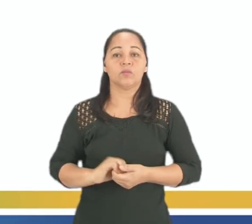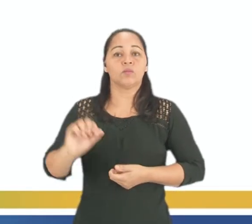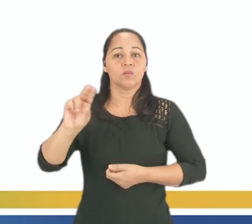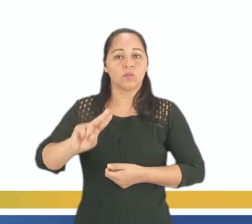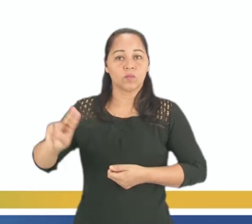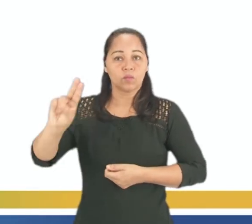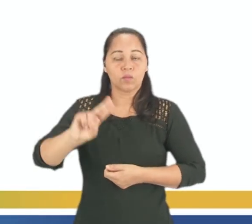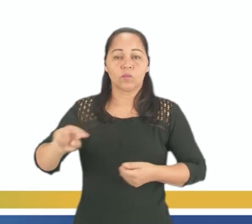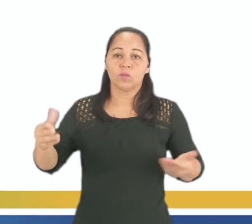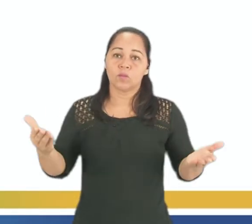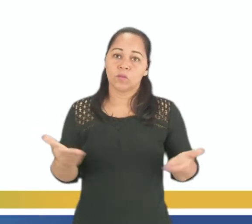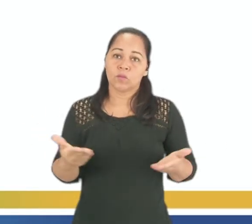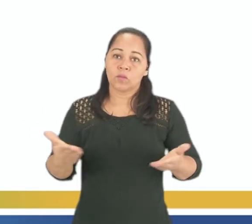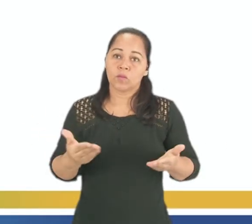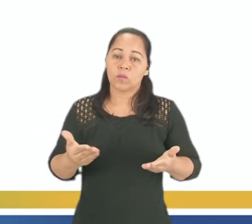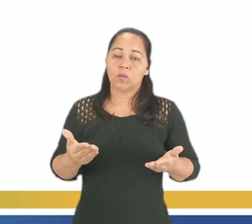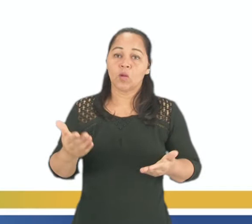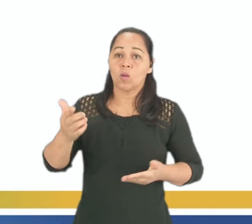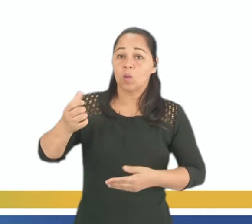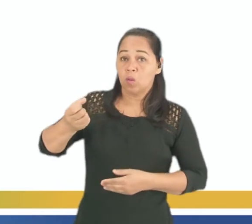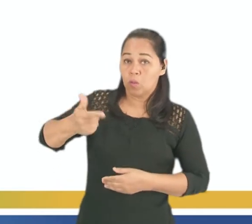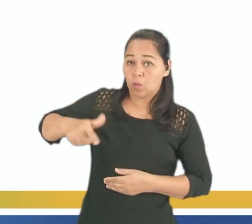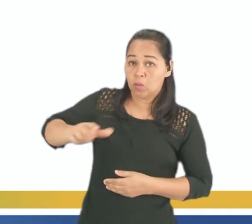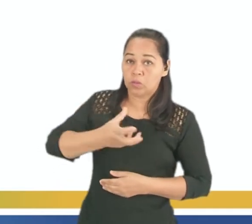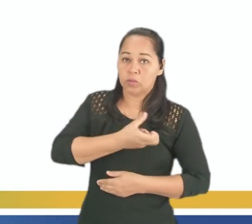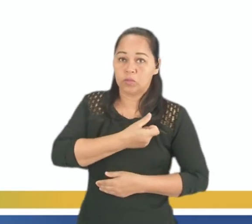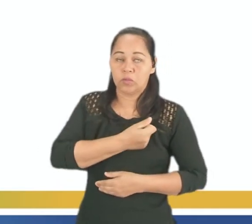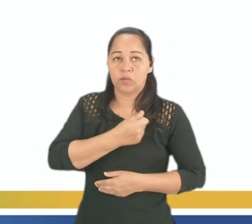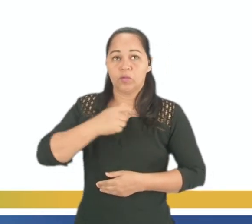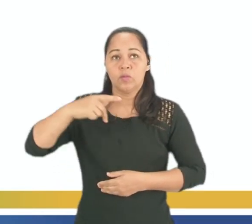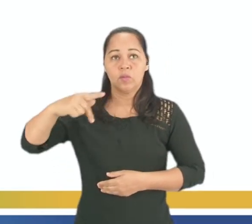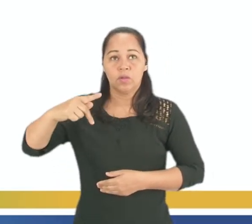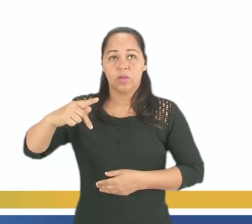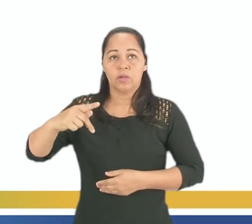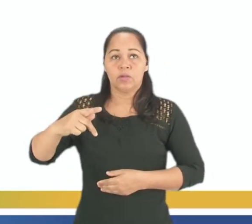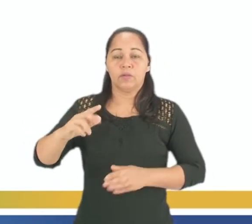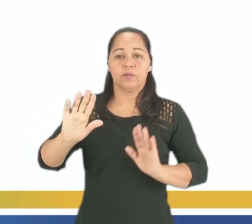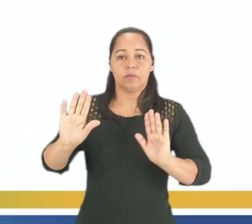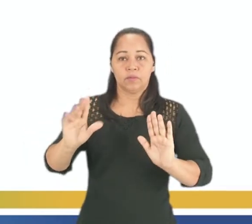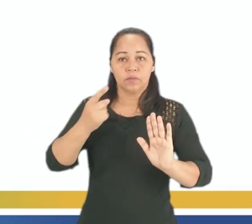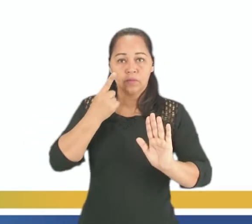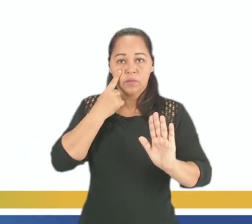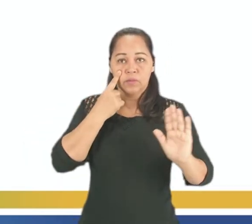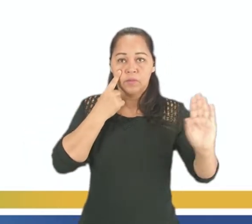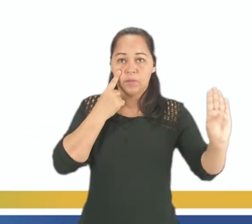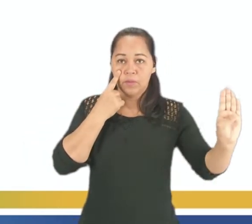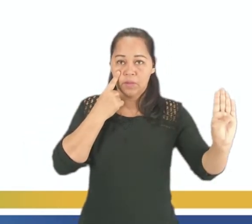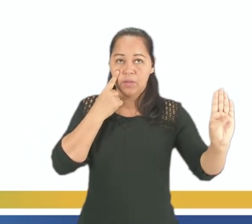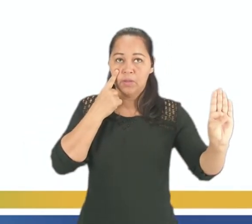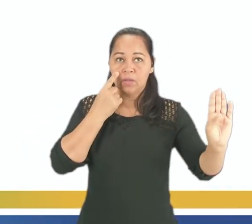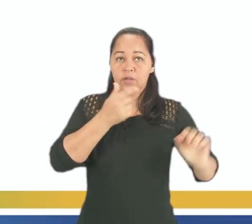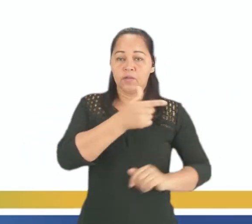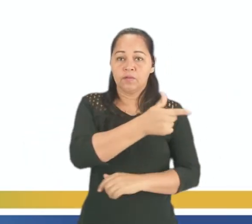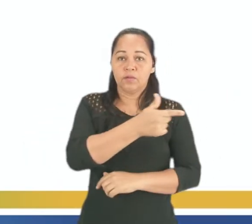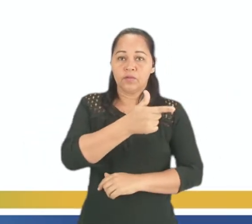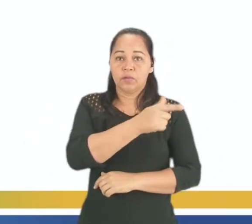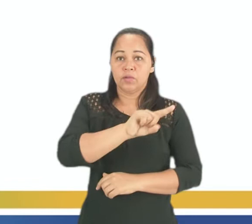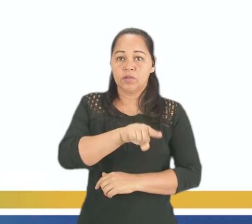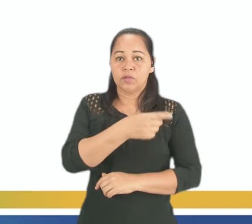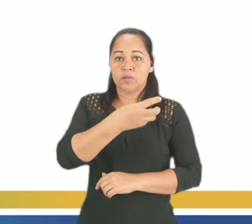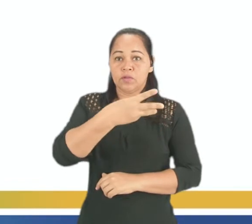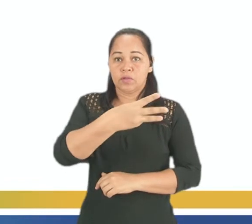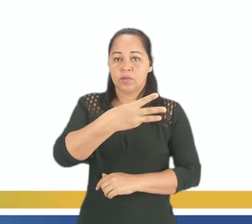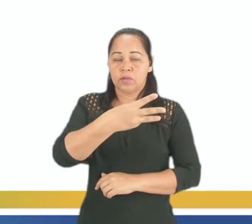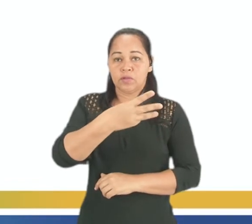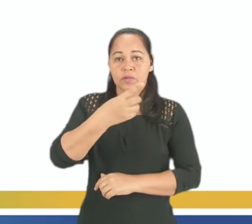Utilizaremos agora um novo par ordenado, o 22 e o 3, onde x é igual a 22 e y é igual a